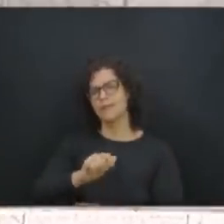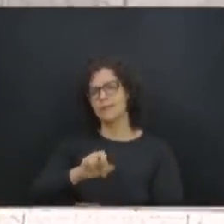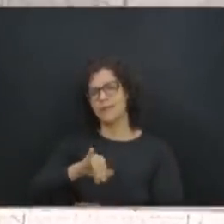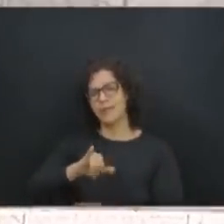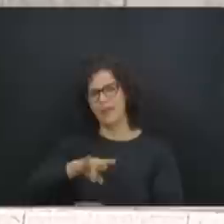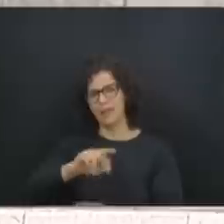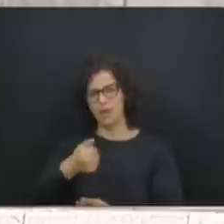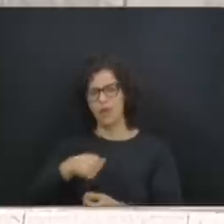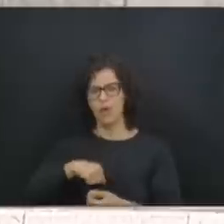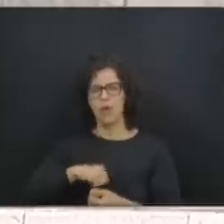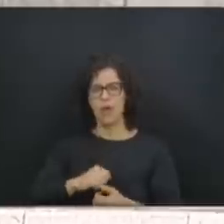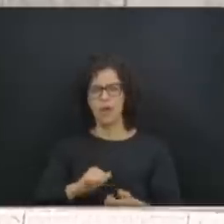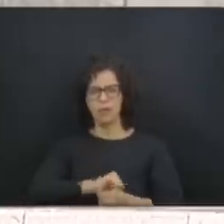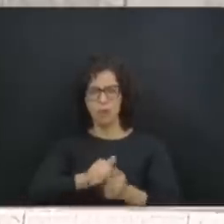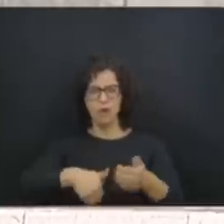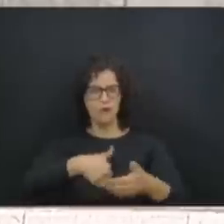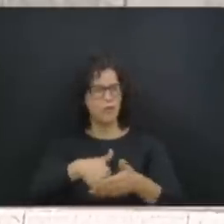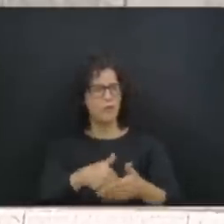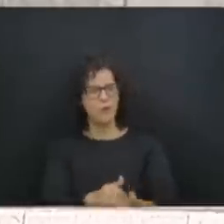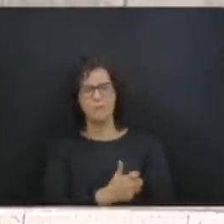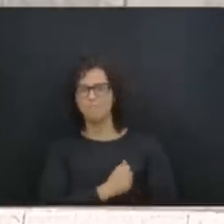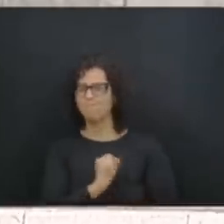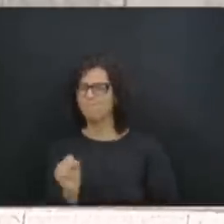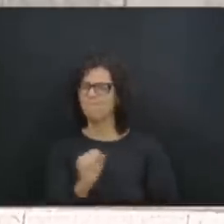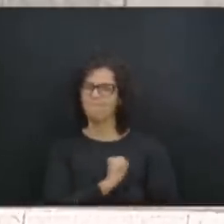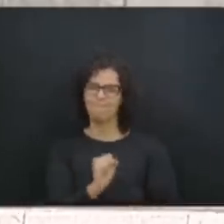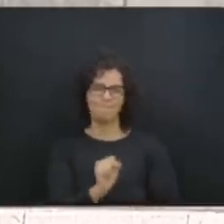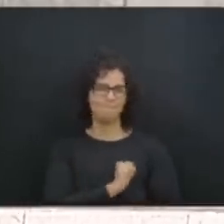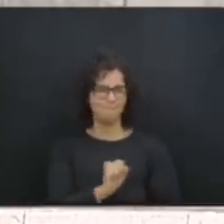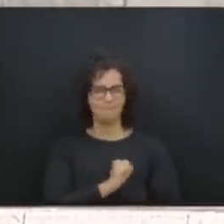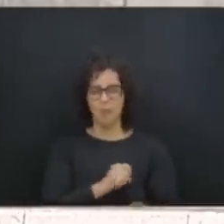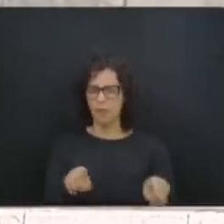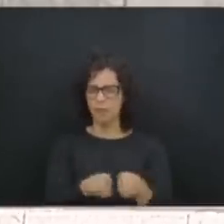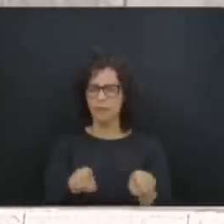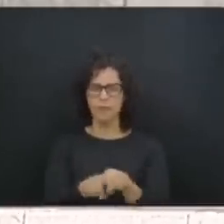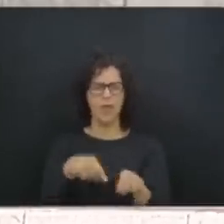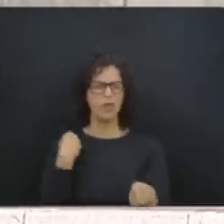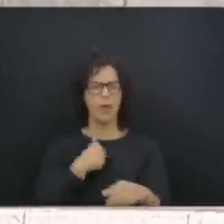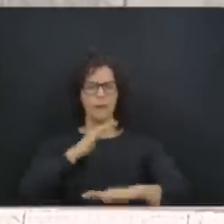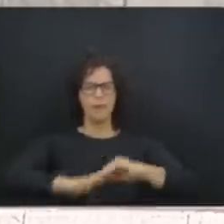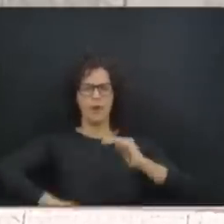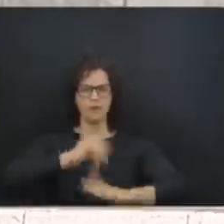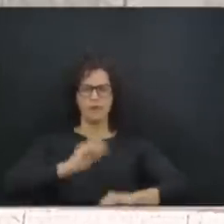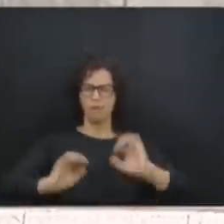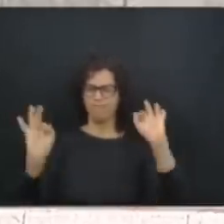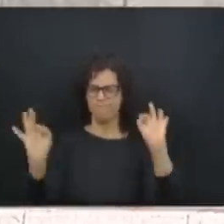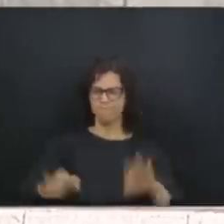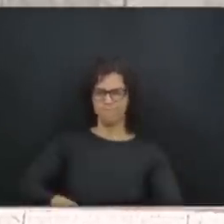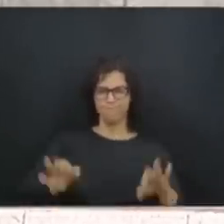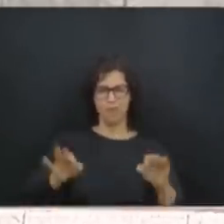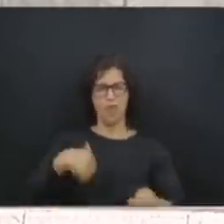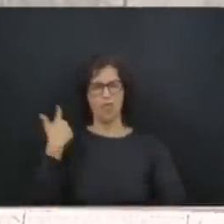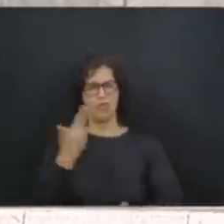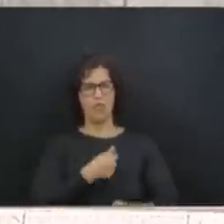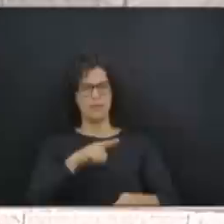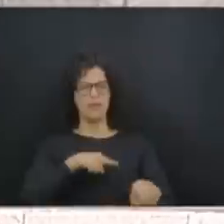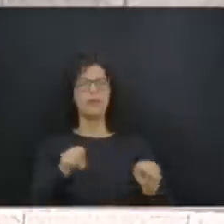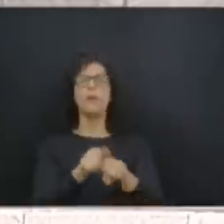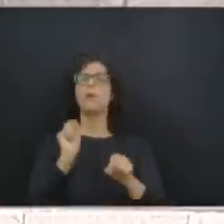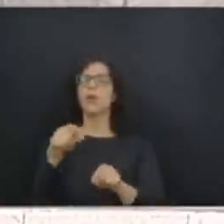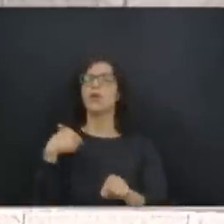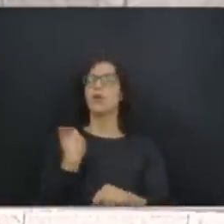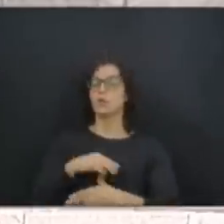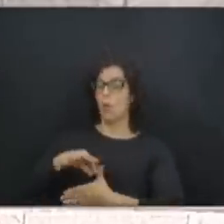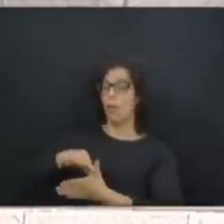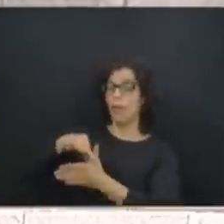feito com paixão mais ao mesmo tempo com grande profissionalismo isso nós devemos muito a